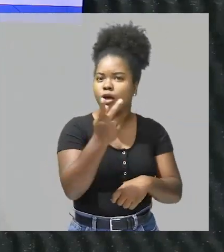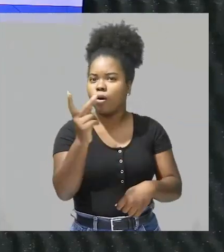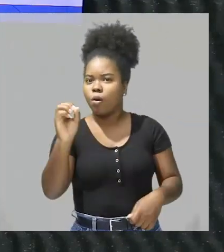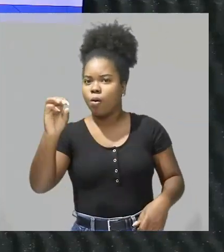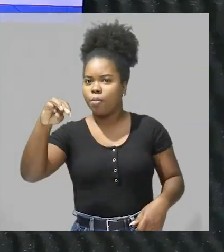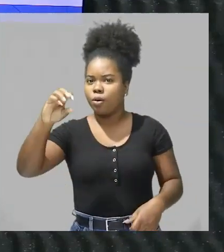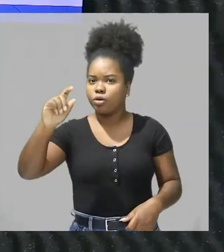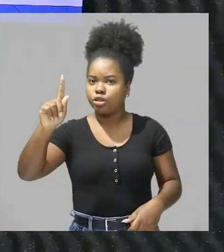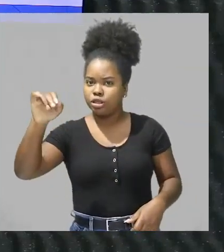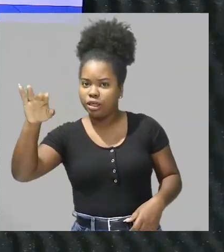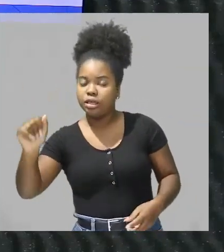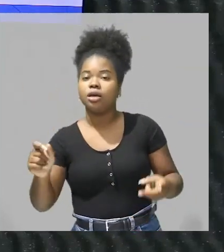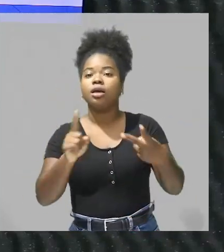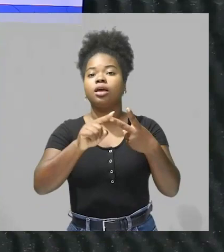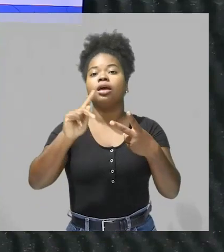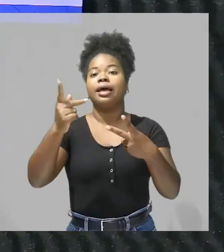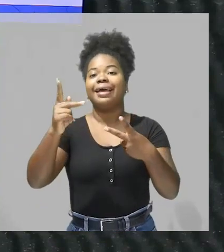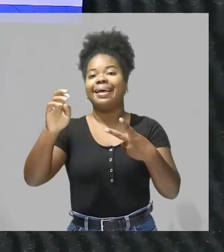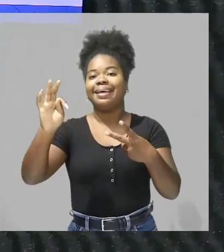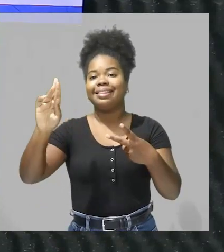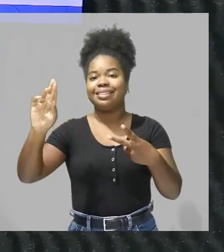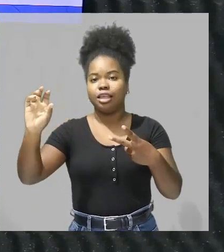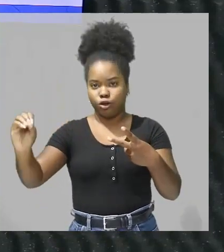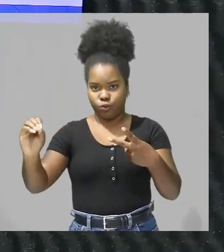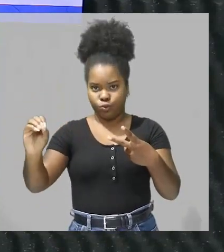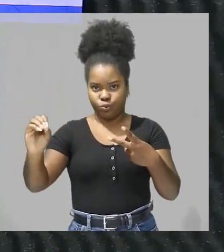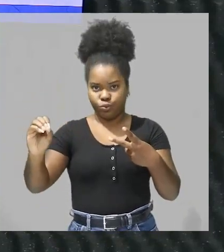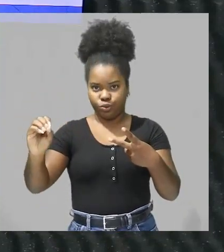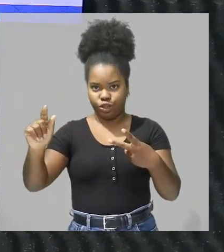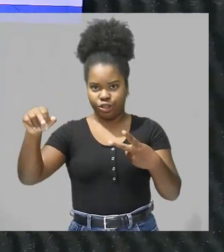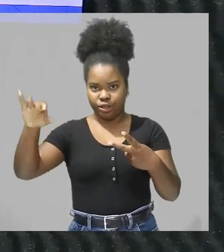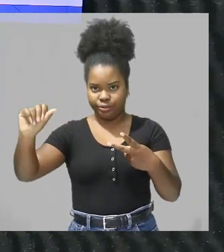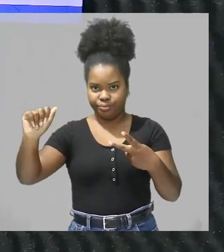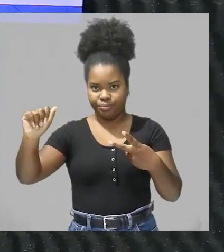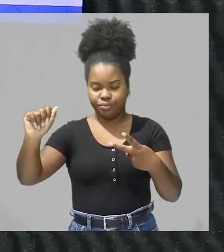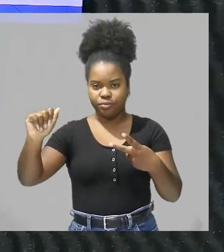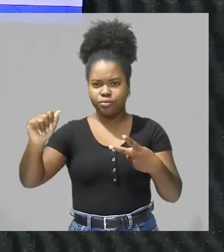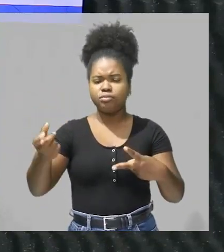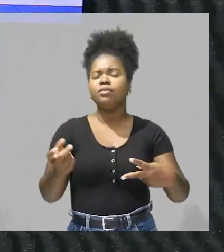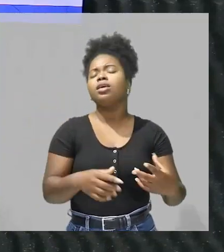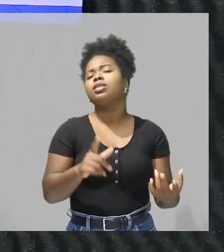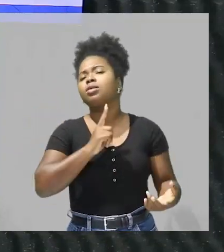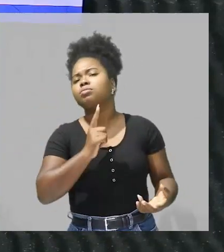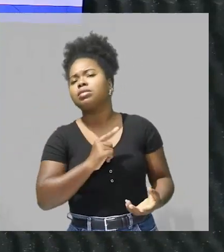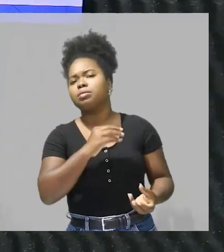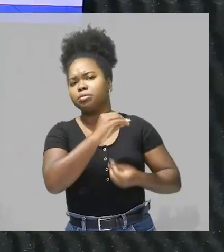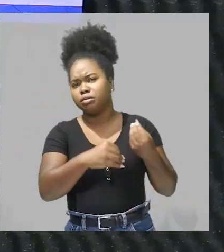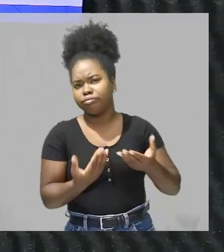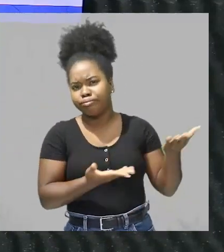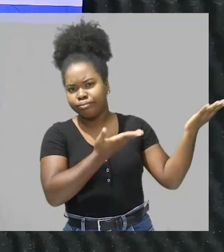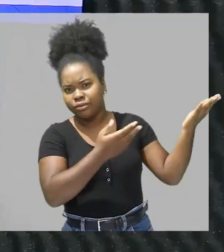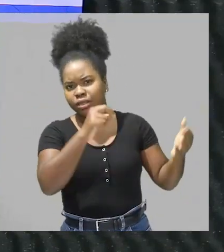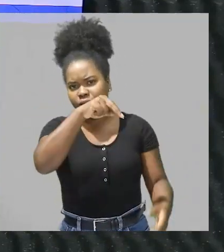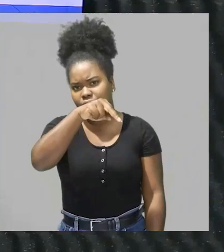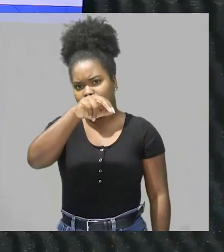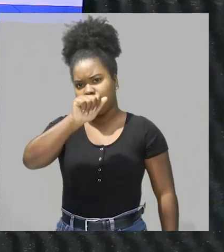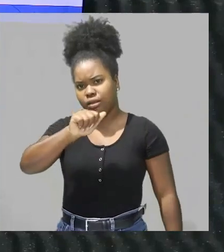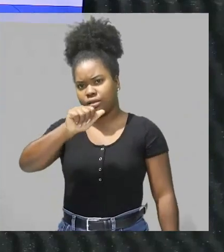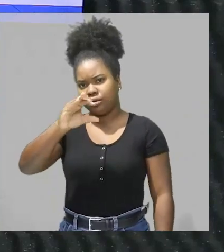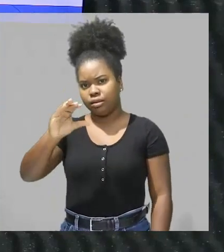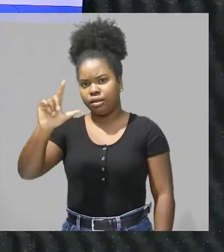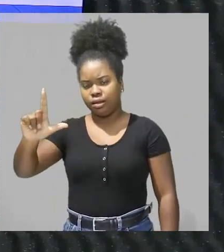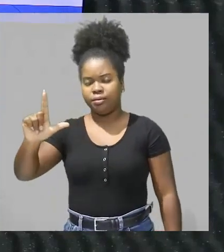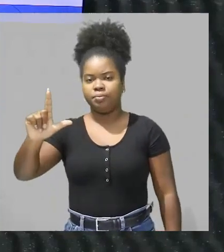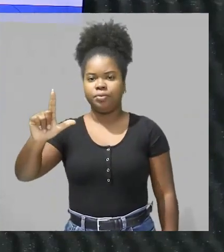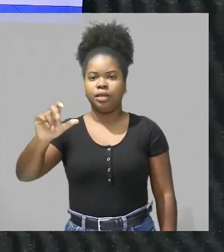ou heterogênea no caso turminha o sal de cozinha né o nacl né